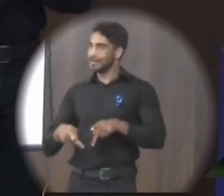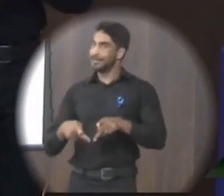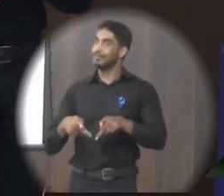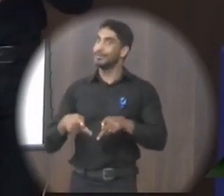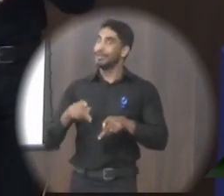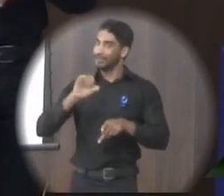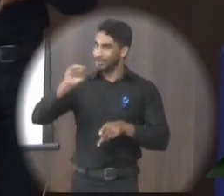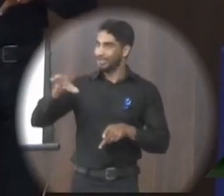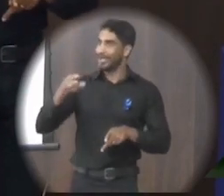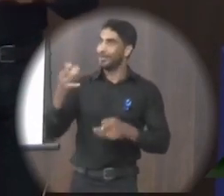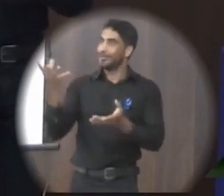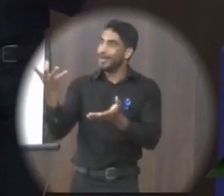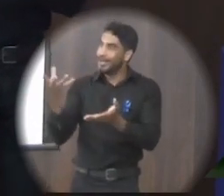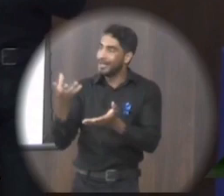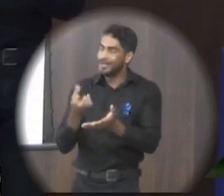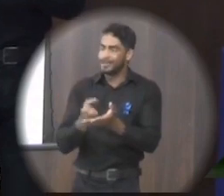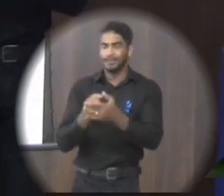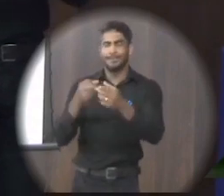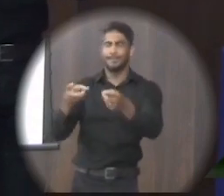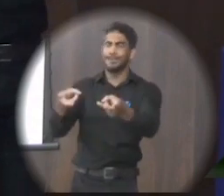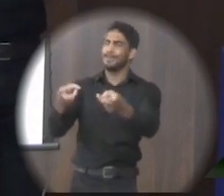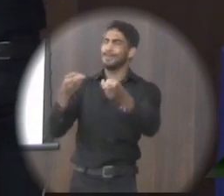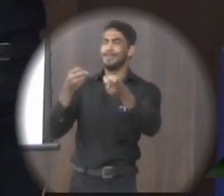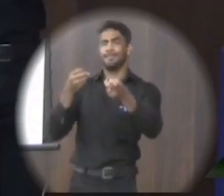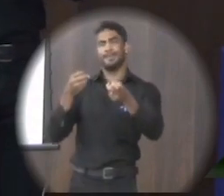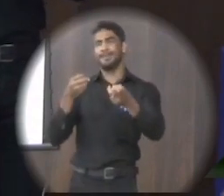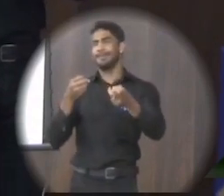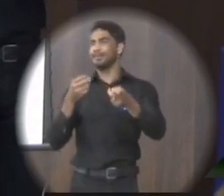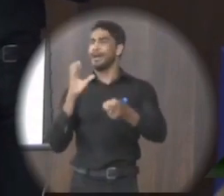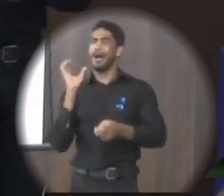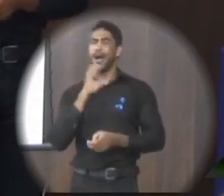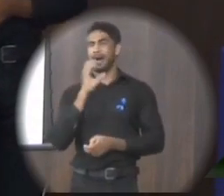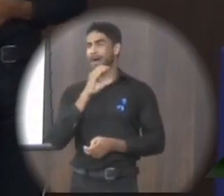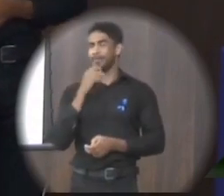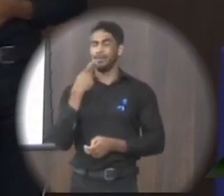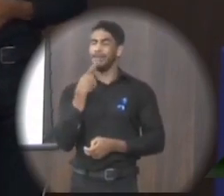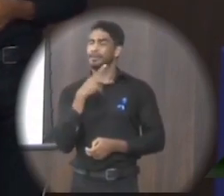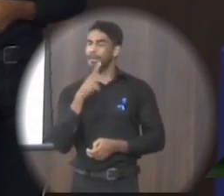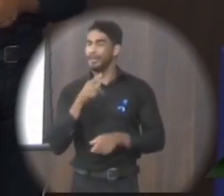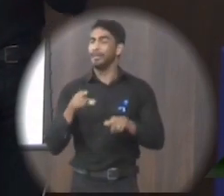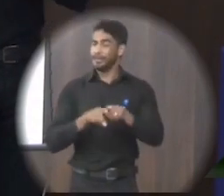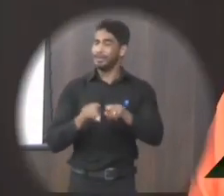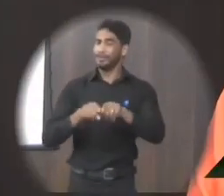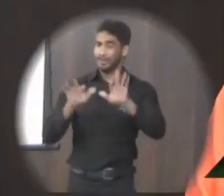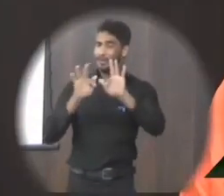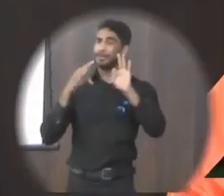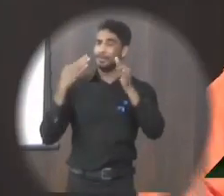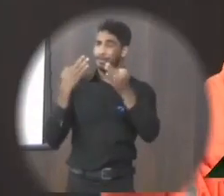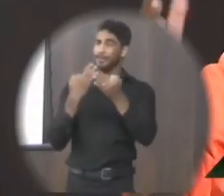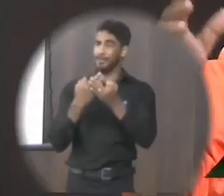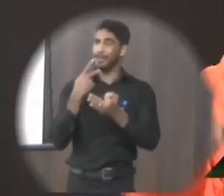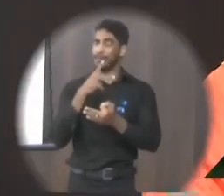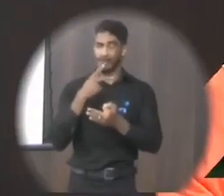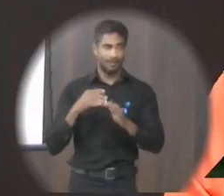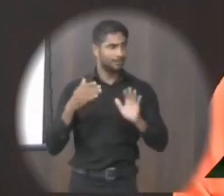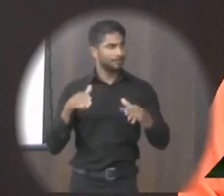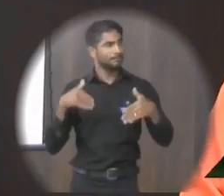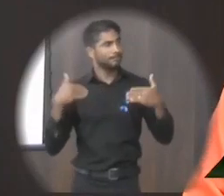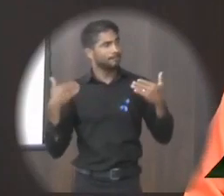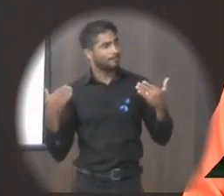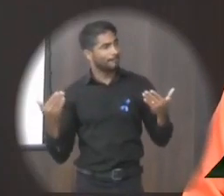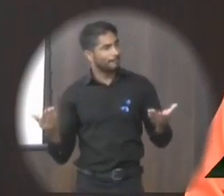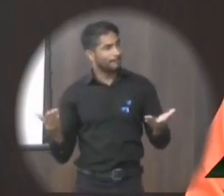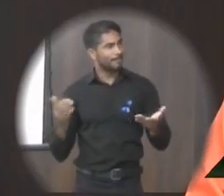receptiva. E isso foi percebido de imediato, por mim e por minha família, que aqui estamos. Mas, bom, vamos